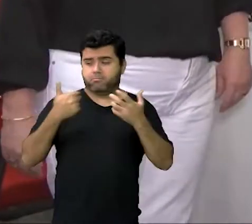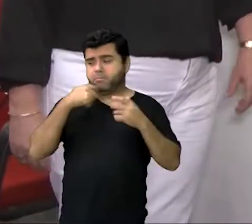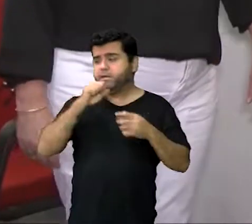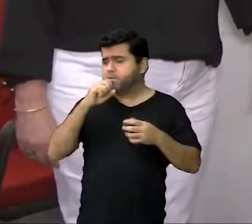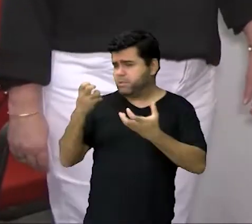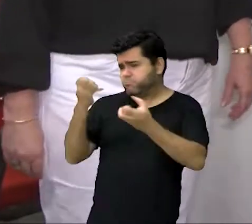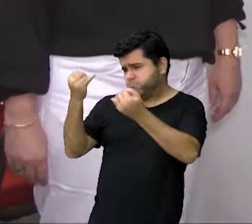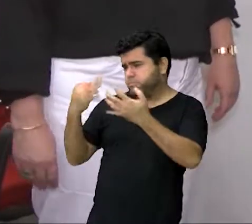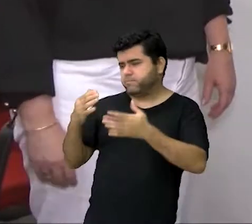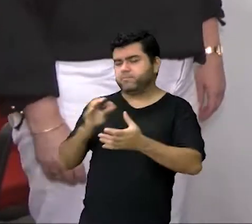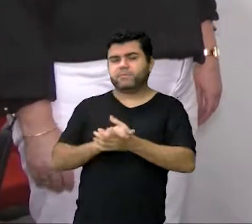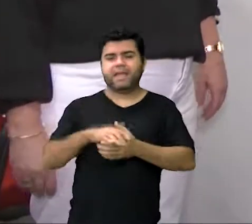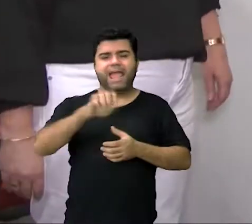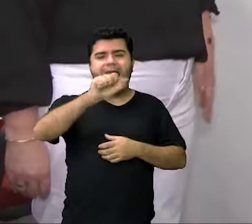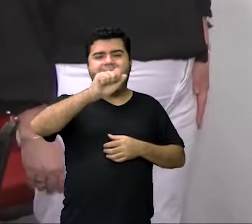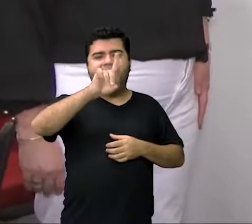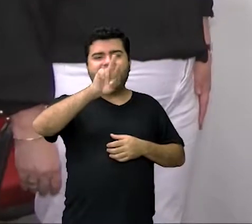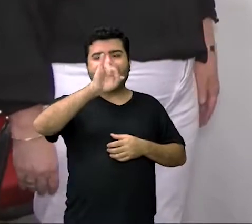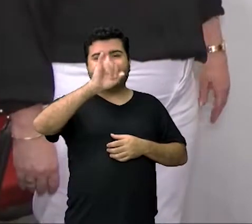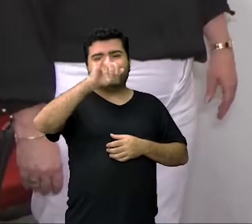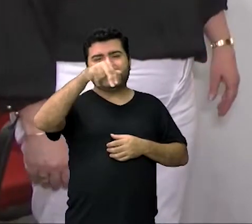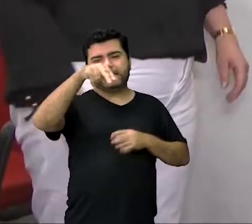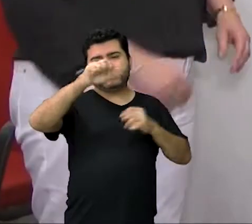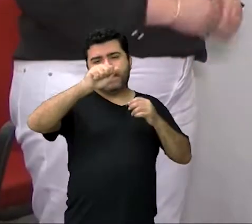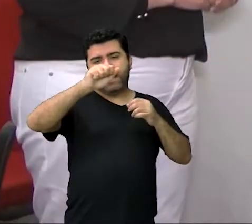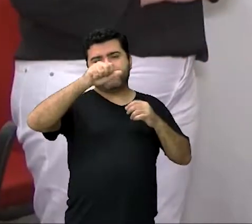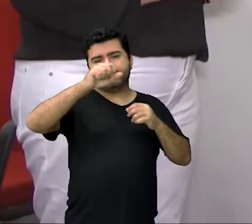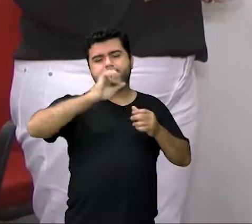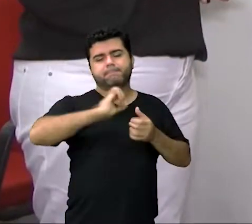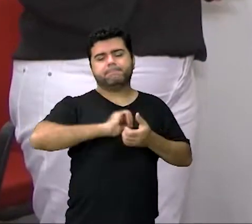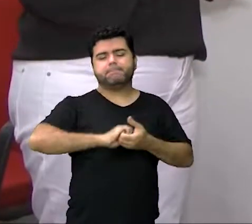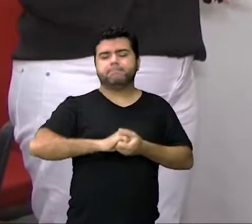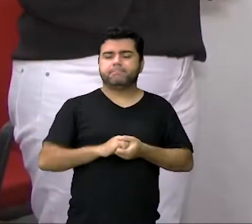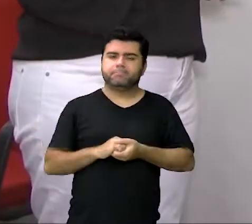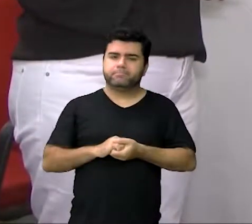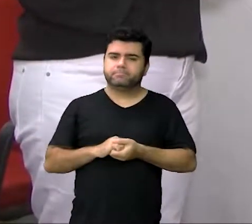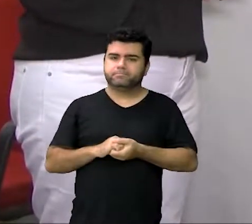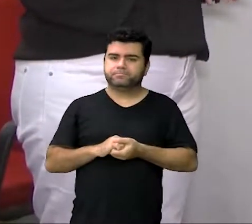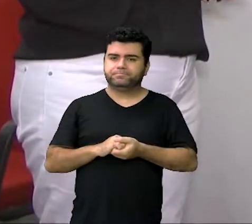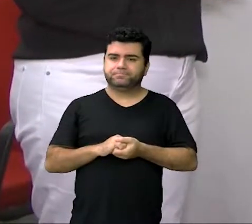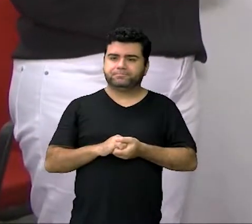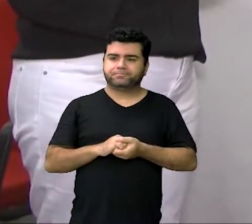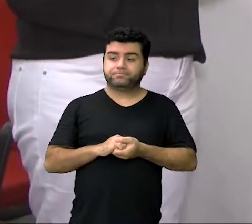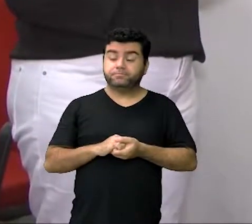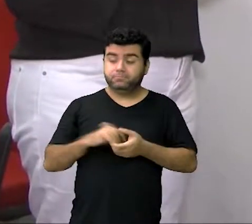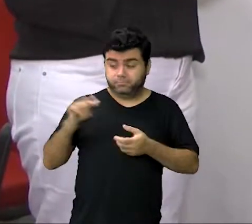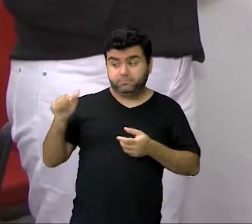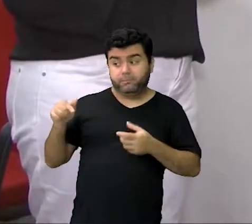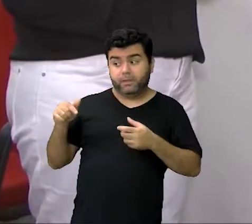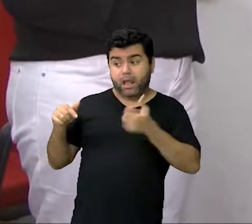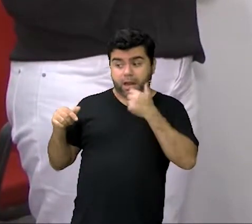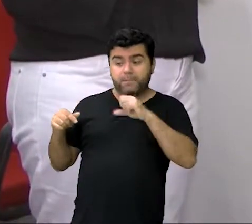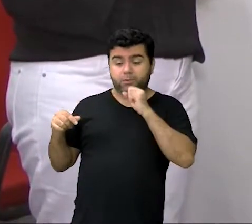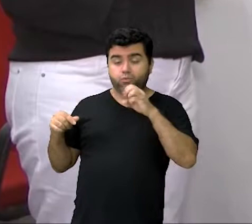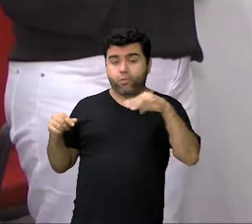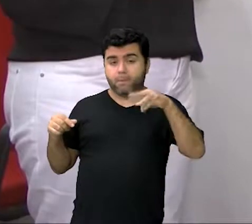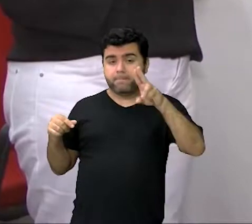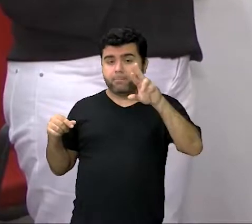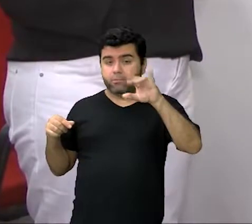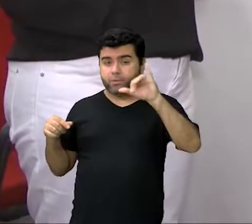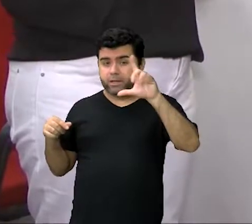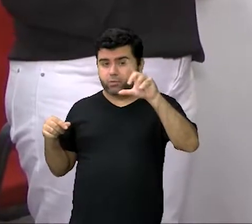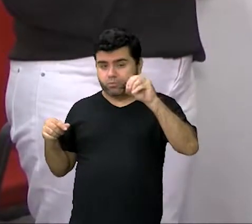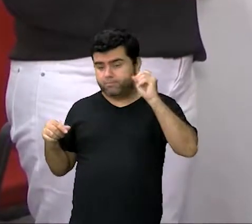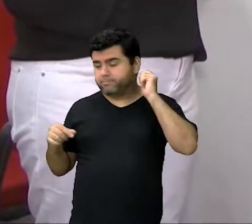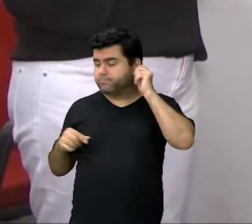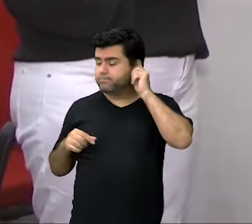falasse seu nome. Adriana. Adriana do quê? Adriana Miraí, do Nascimento. Tá. E mãe do Murilo? Murilo Miraí.